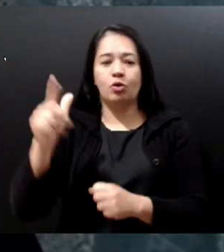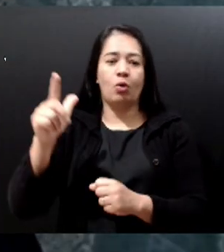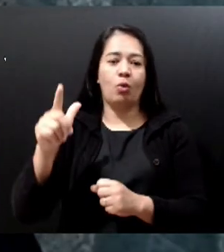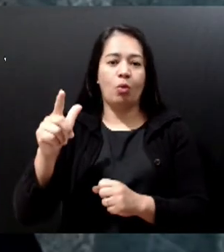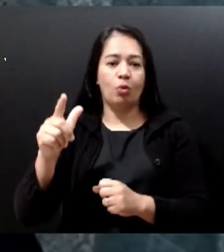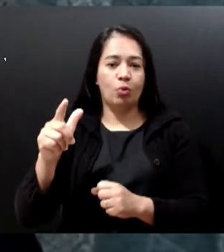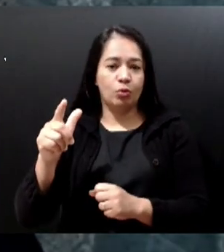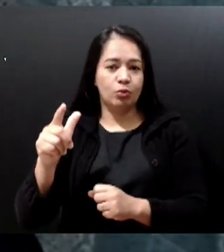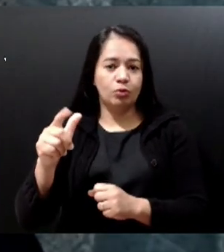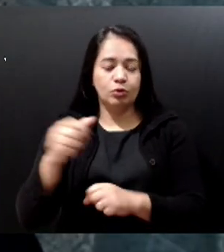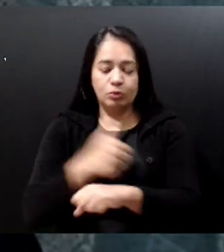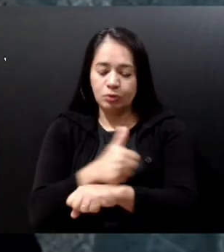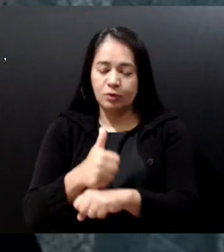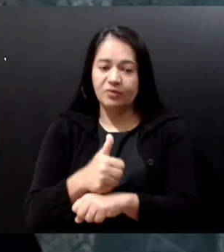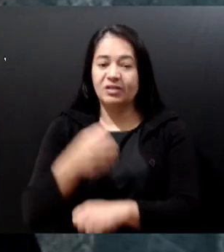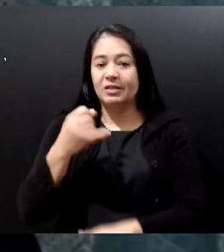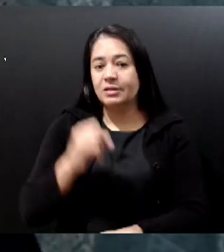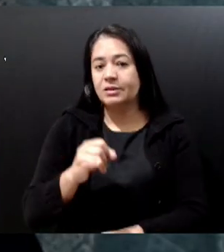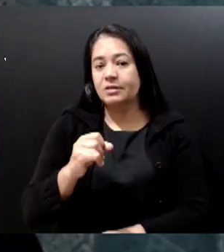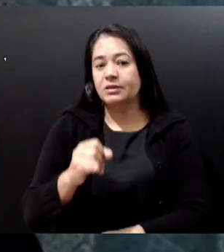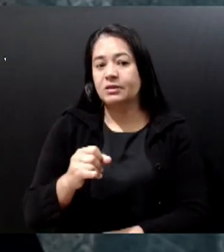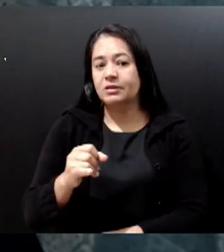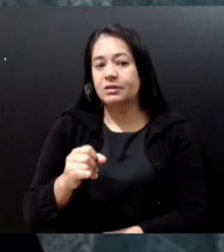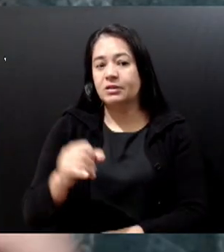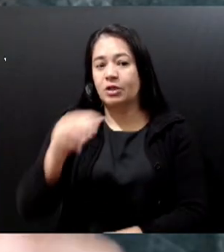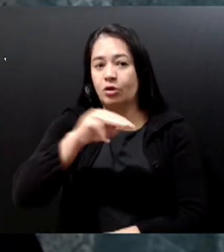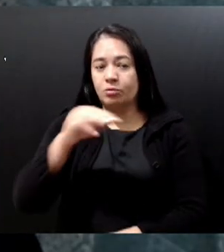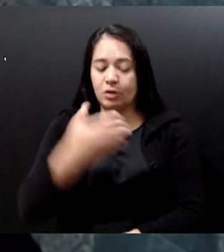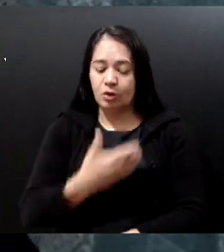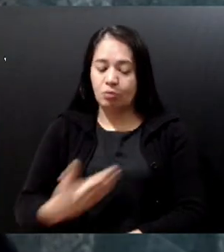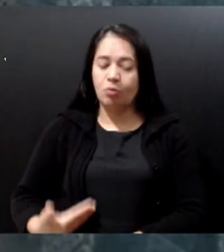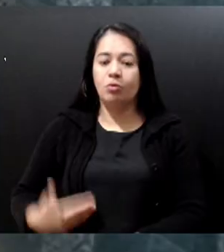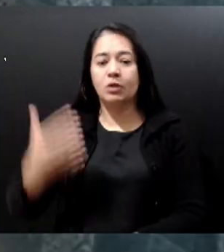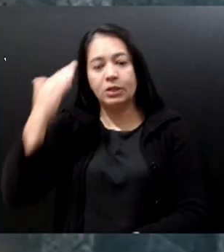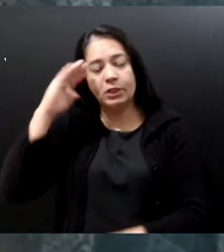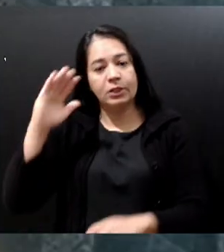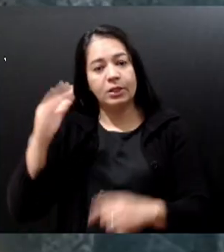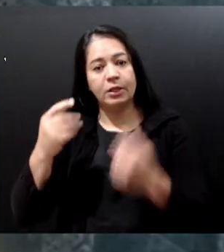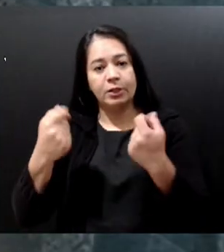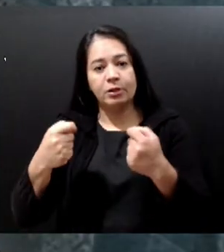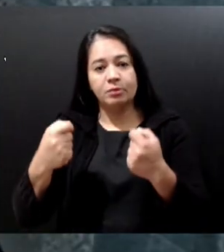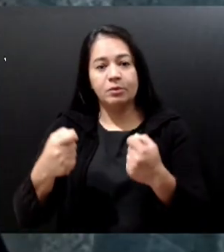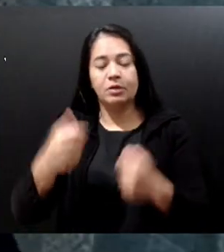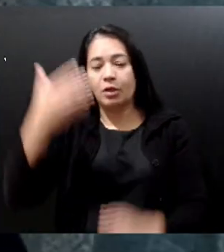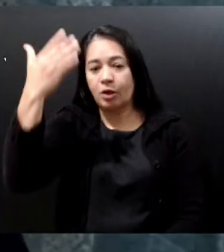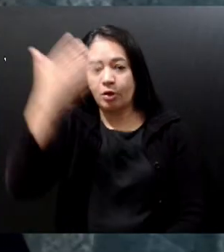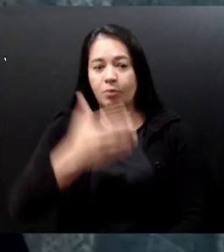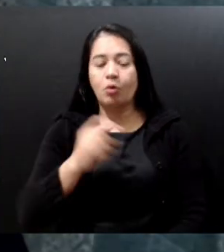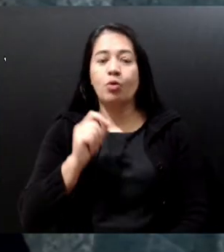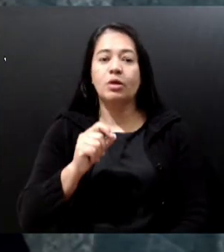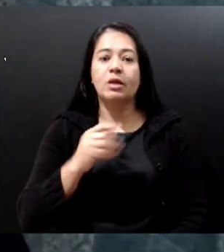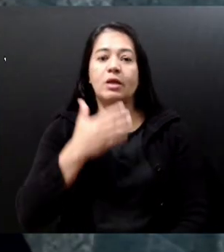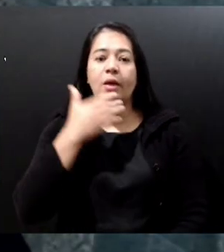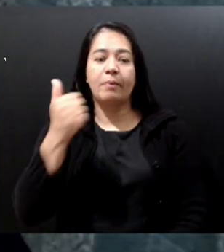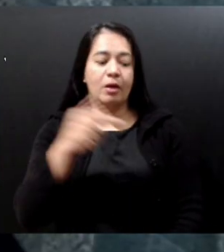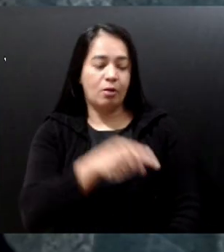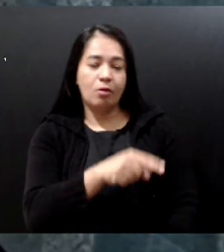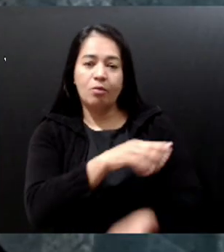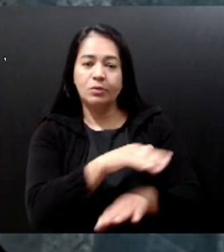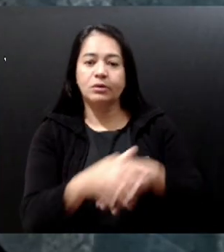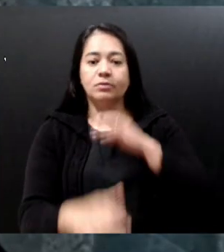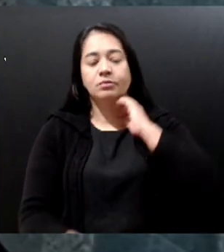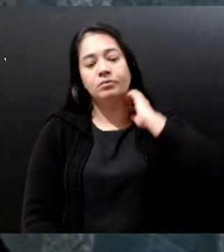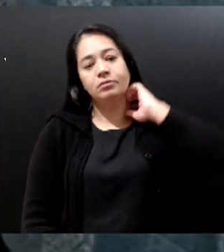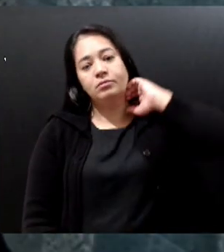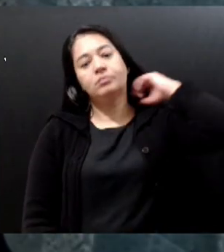são relevantes para provar o que é o melhor para essa criança. Então, primeira coisa é entender o que é melhor